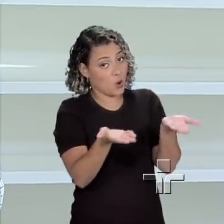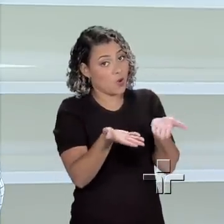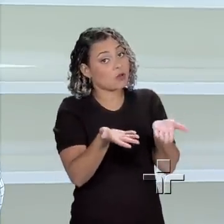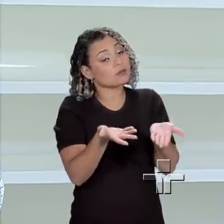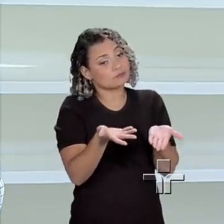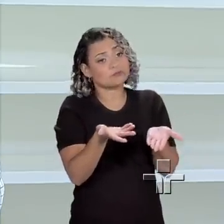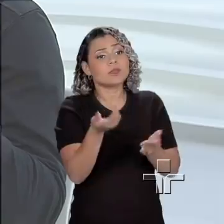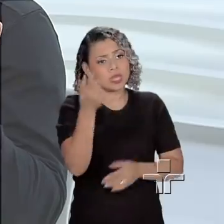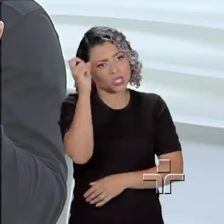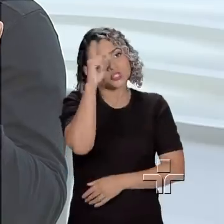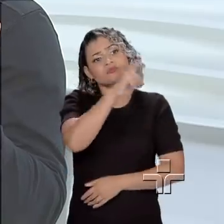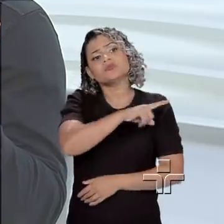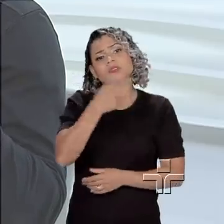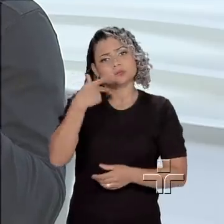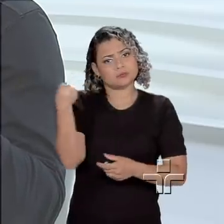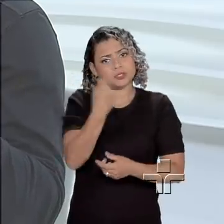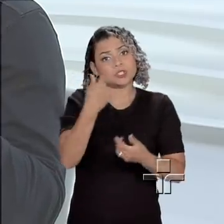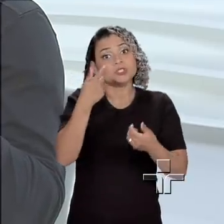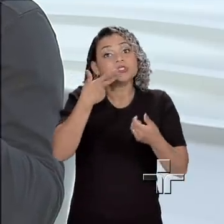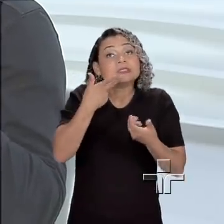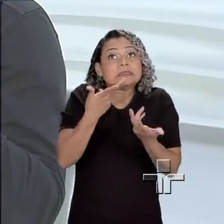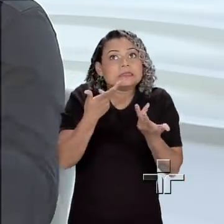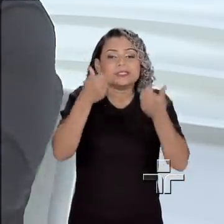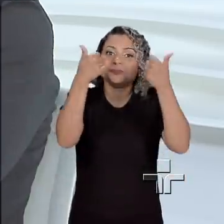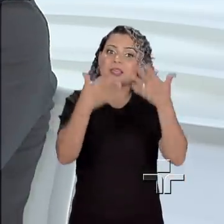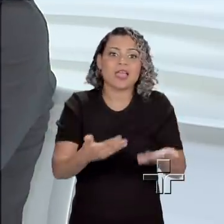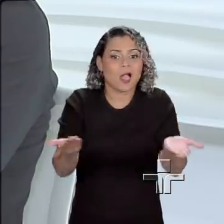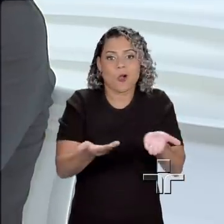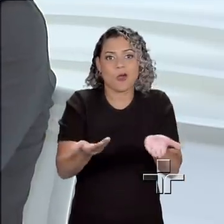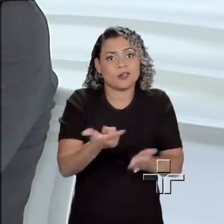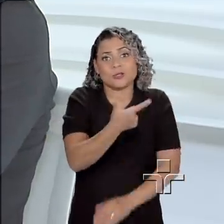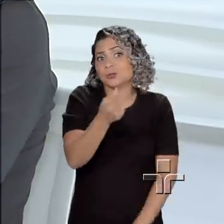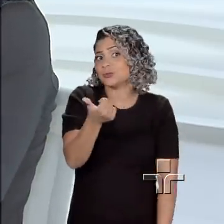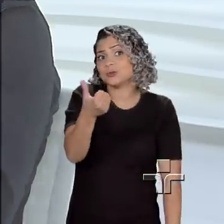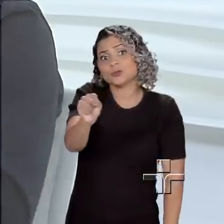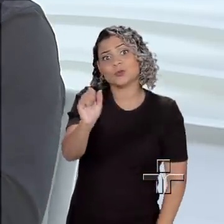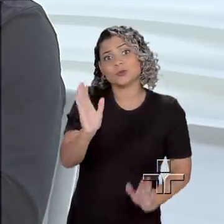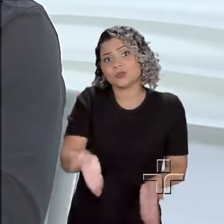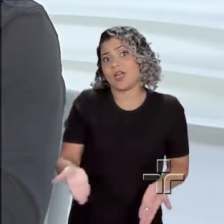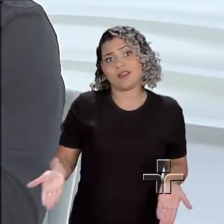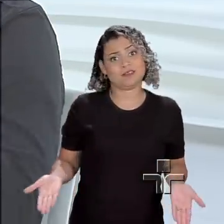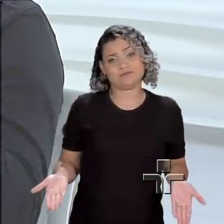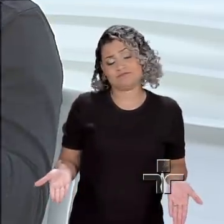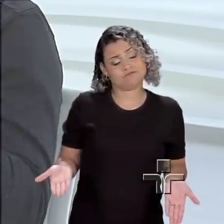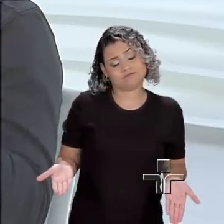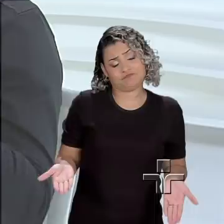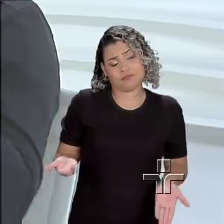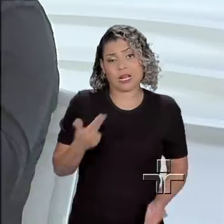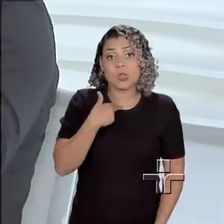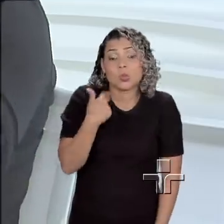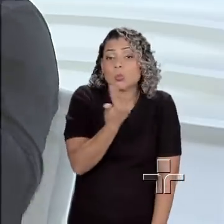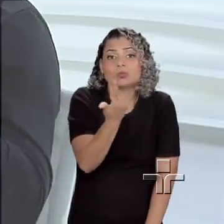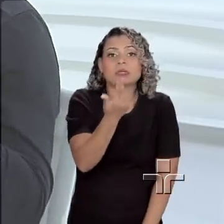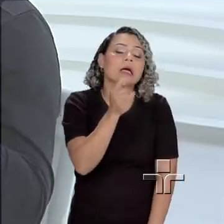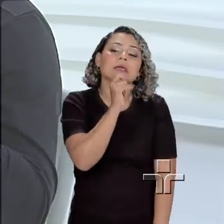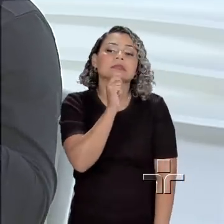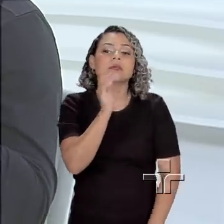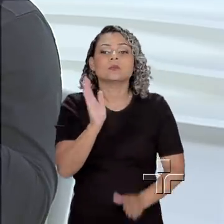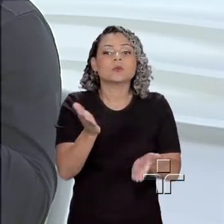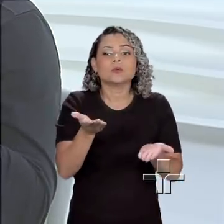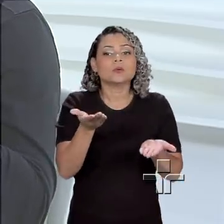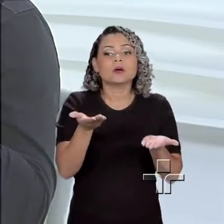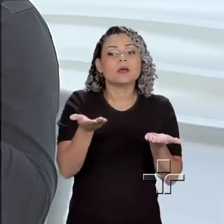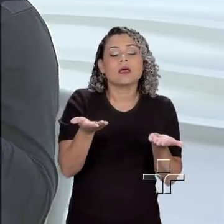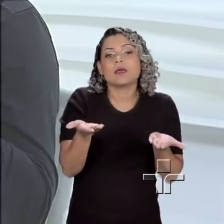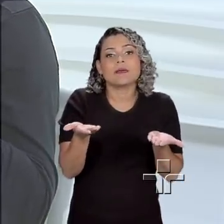é difícil até da gente falar sobre isso a essa altura do campeonato. Nós estamos em 2018, tá certo? Então a gente não devia estar nem conversando sobre isso